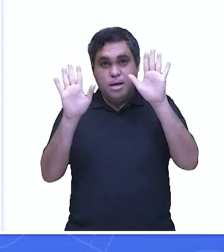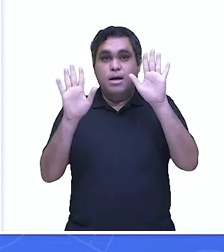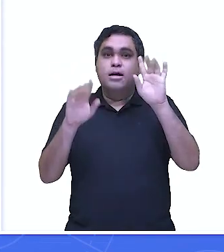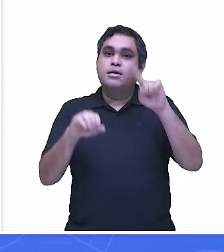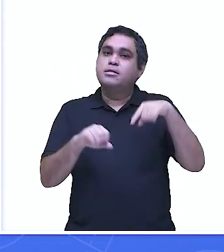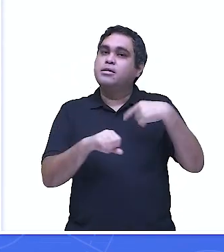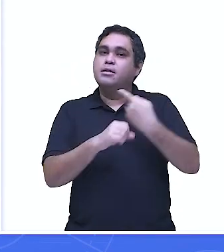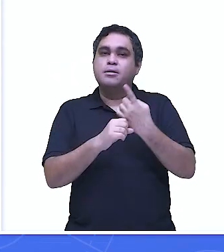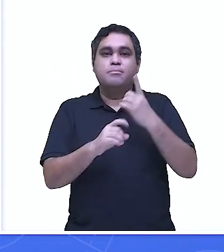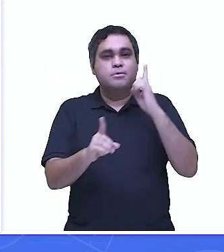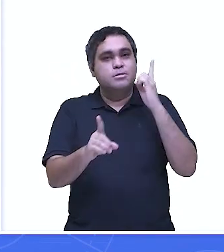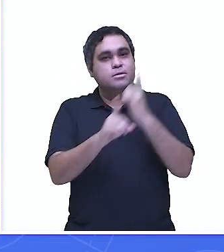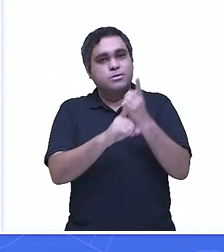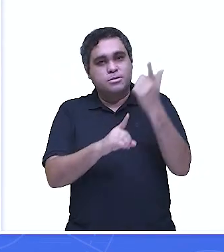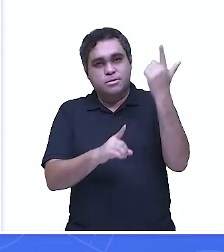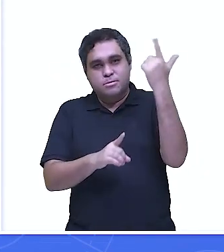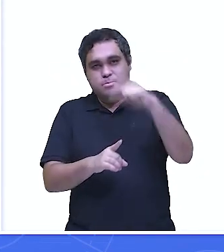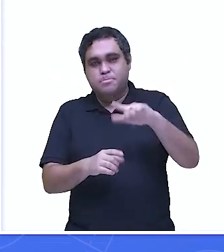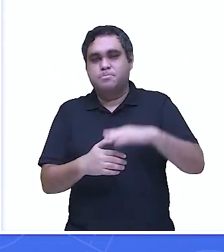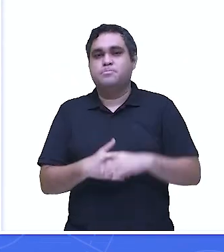outra oportunidade. See ya!